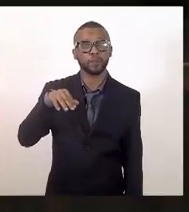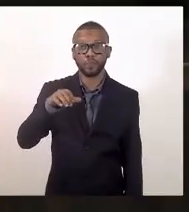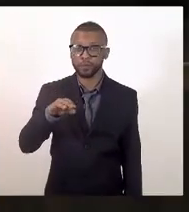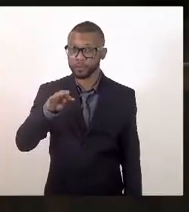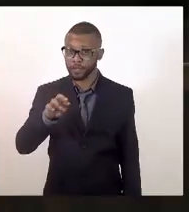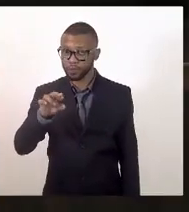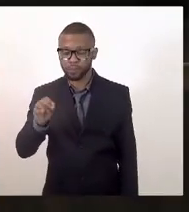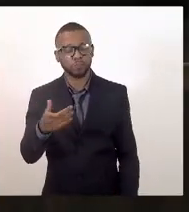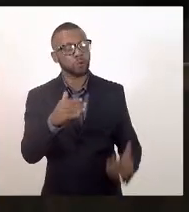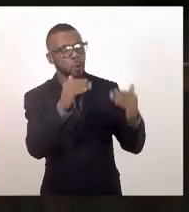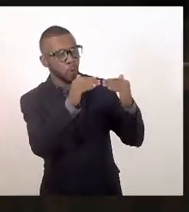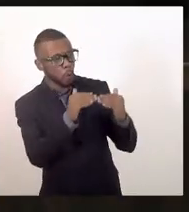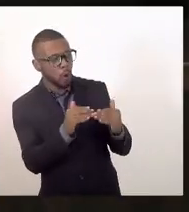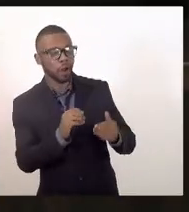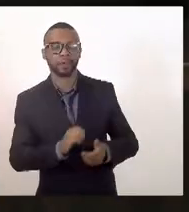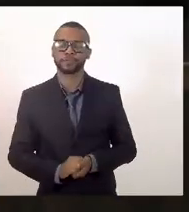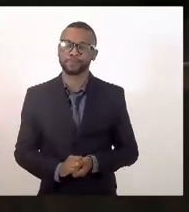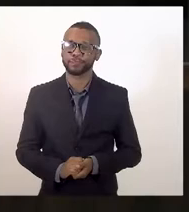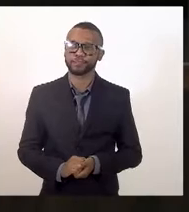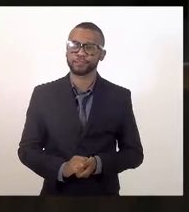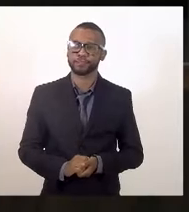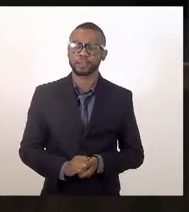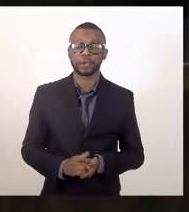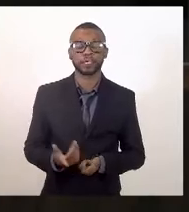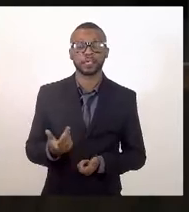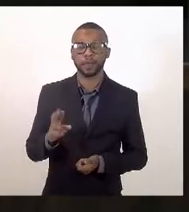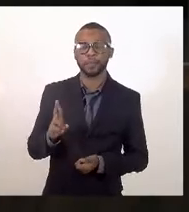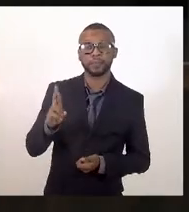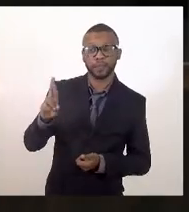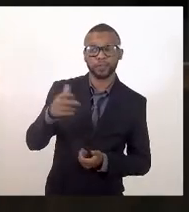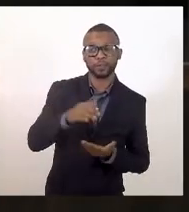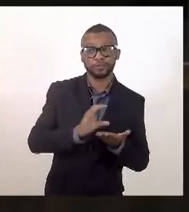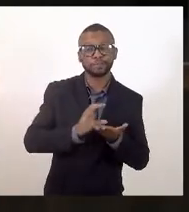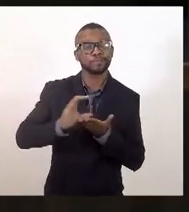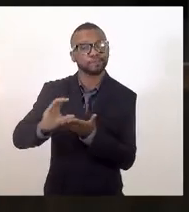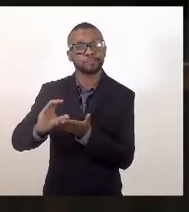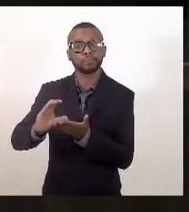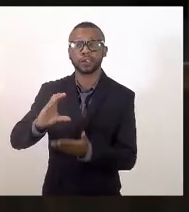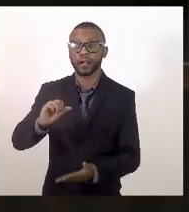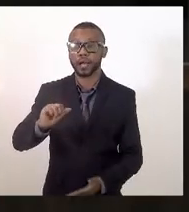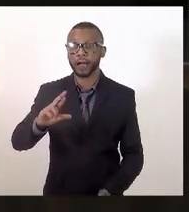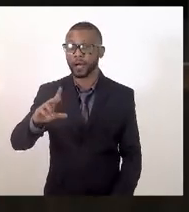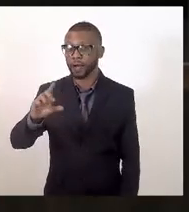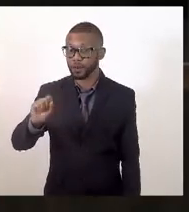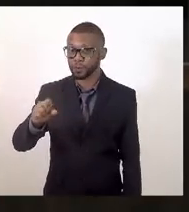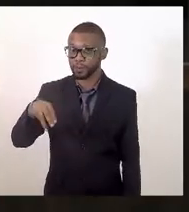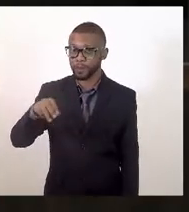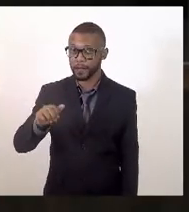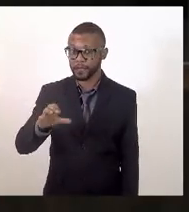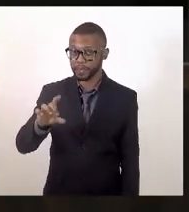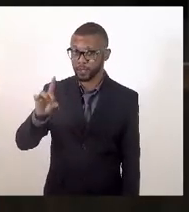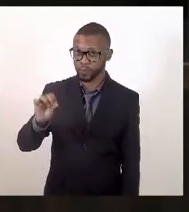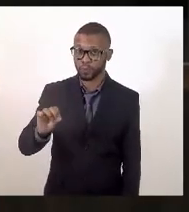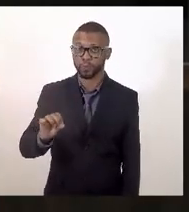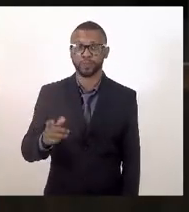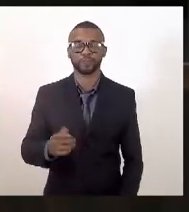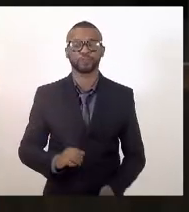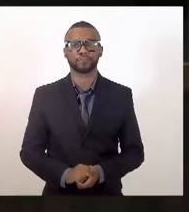de Assuntos Municipais e Desenvolvimento Regional, deputado Carlos Macedo. Deputado Carlos Macedo. Deputado Eurico